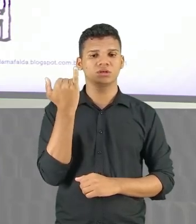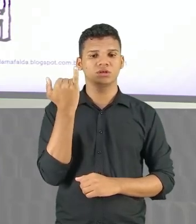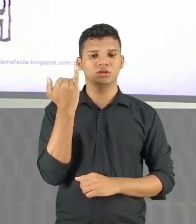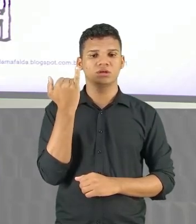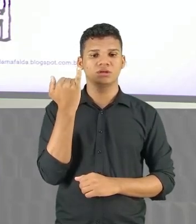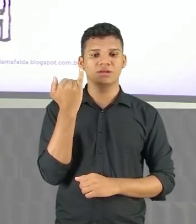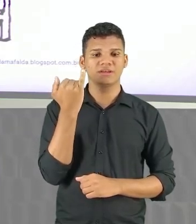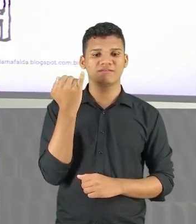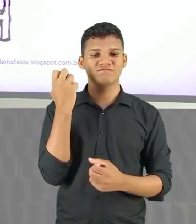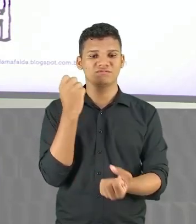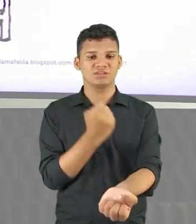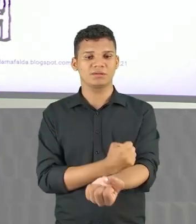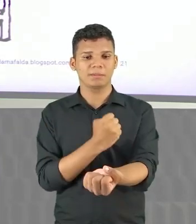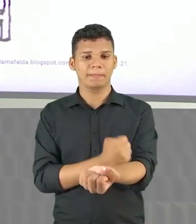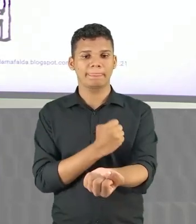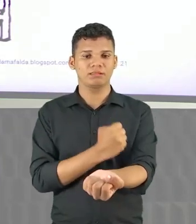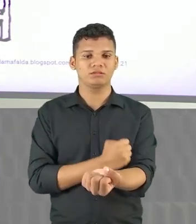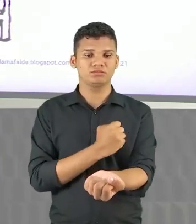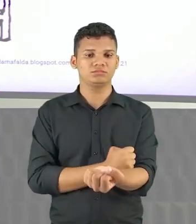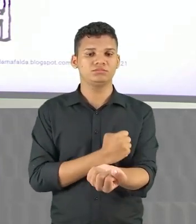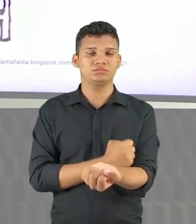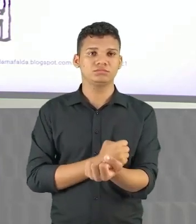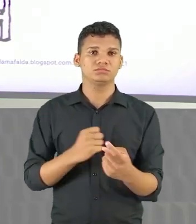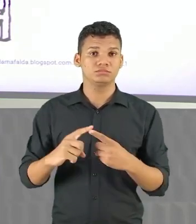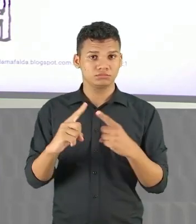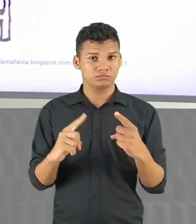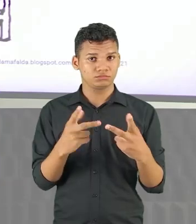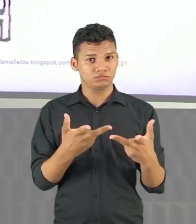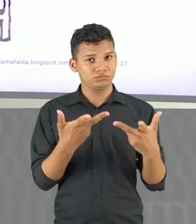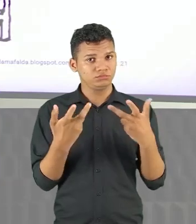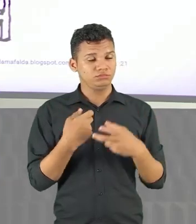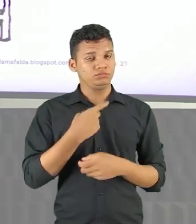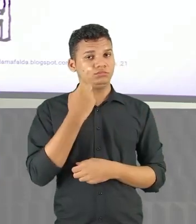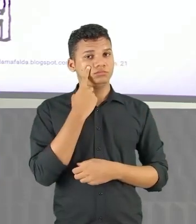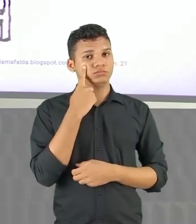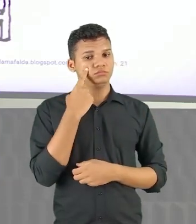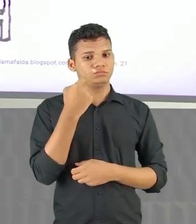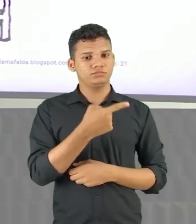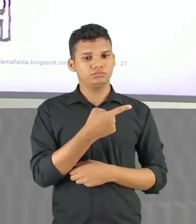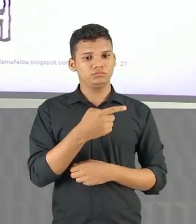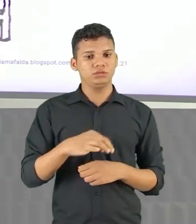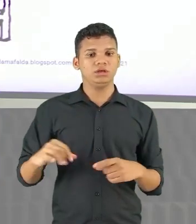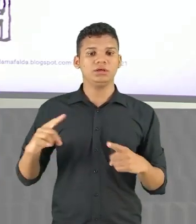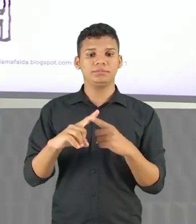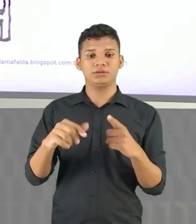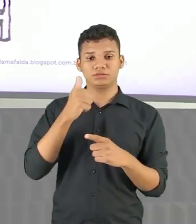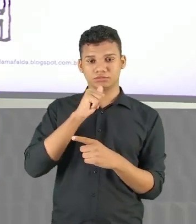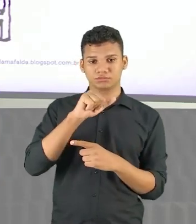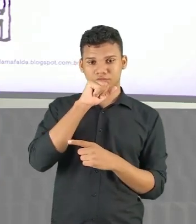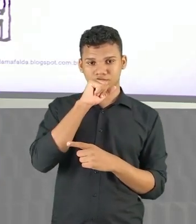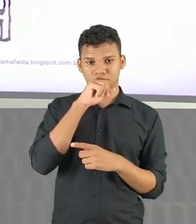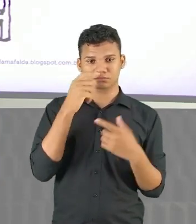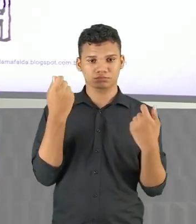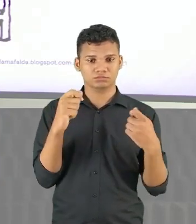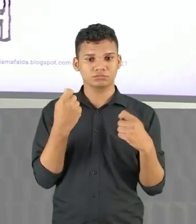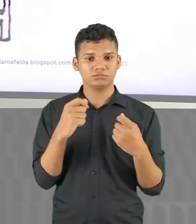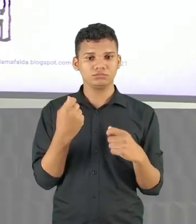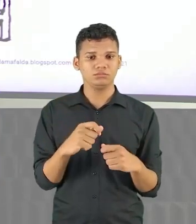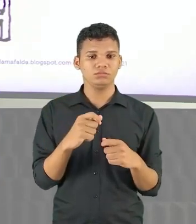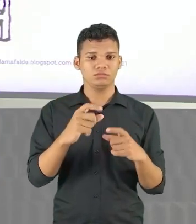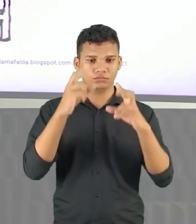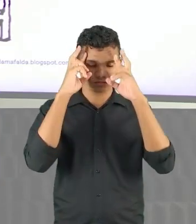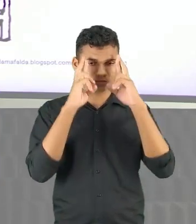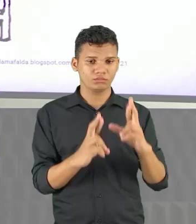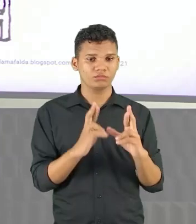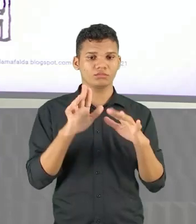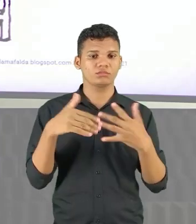tem essa informação. Mas, olha a conjunção adversativa. Mas uma mãe é uma mãe e é preciso respeitá-la. Pronto. E